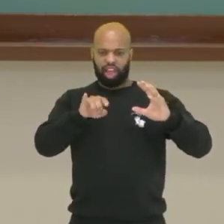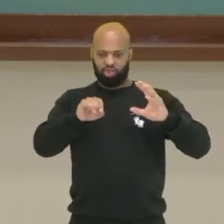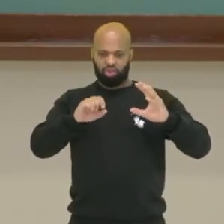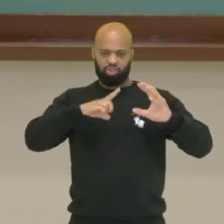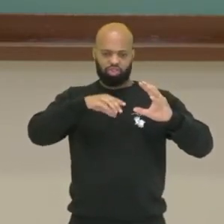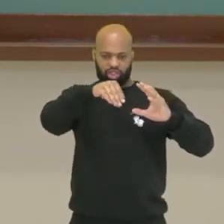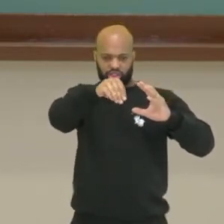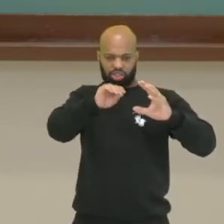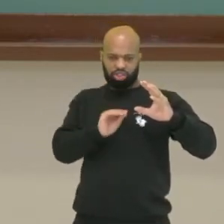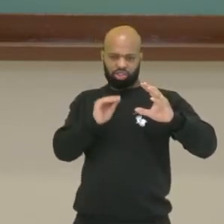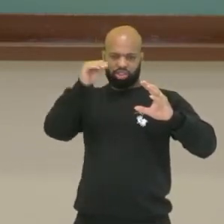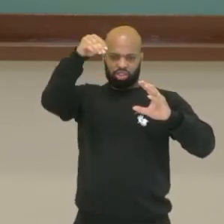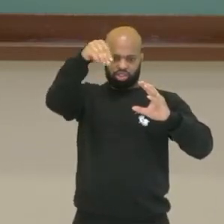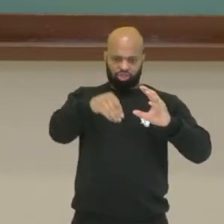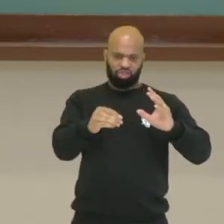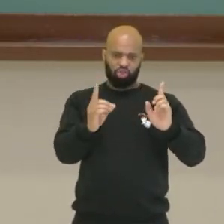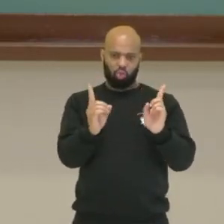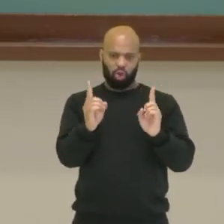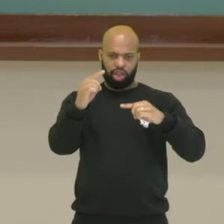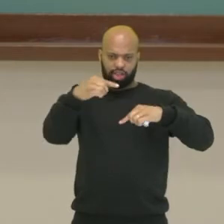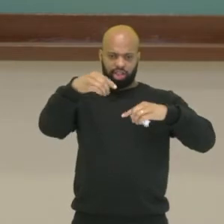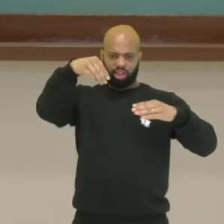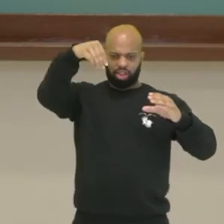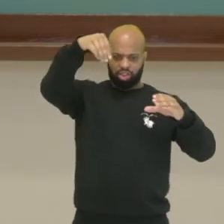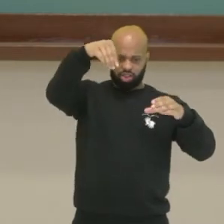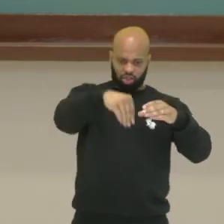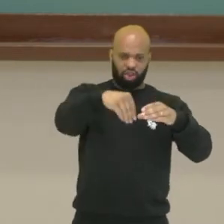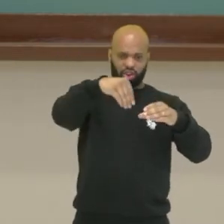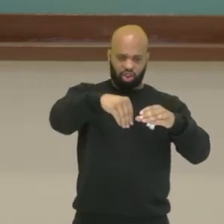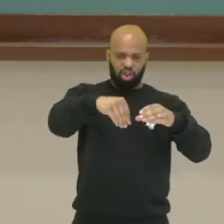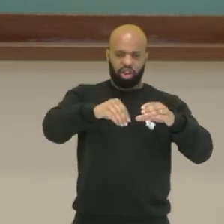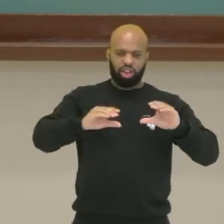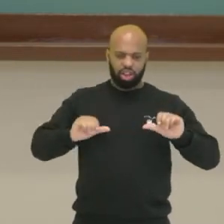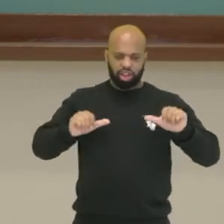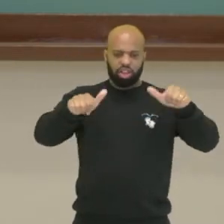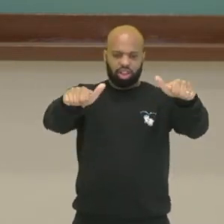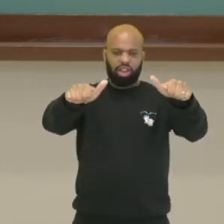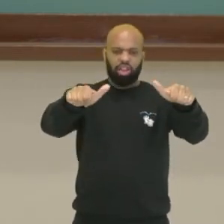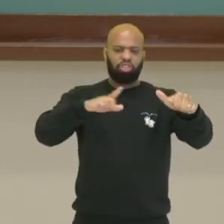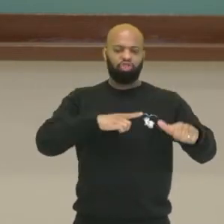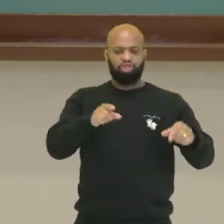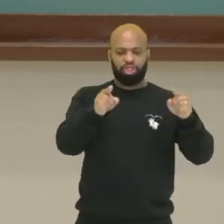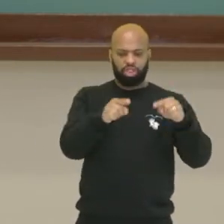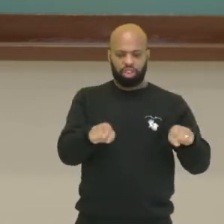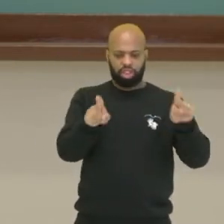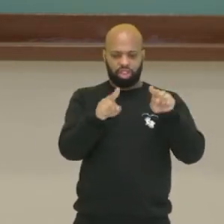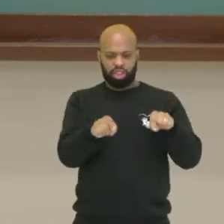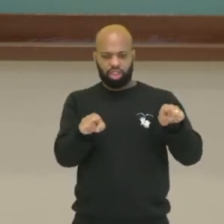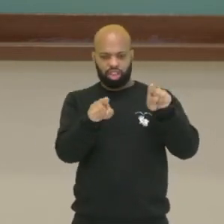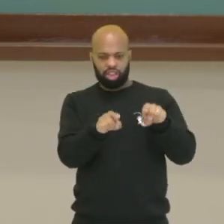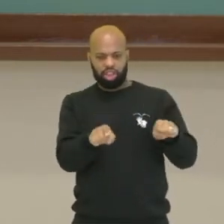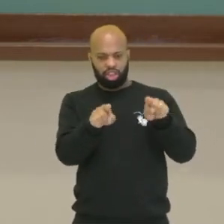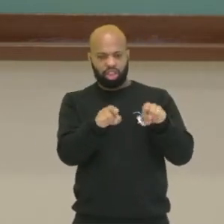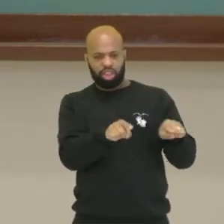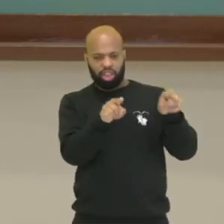um aparatozinho assim, quadradinho, que você colocava dentro do rádio e ele vinha com muitas músicas, acho que até 12 músicas. E aí